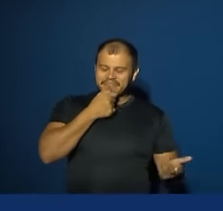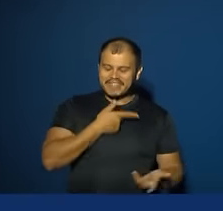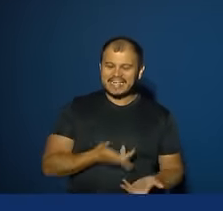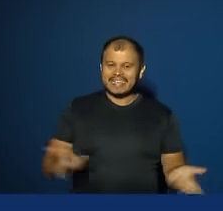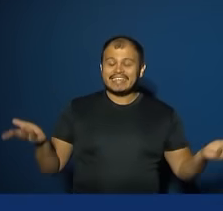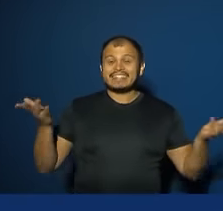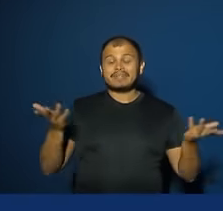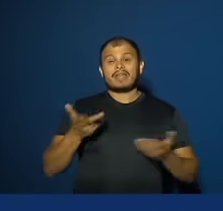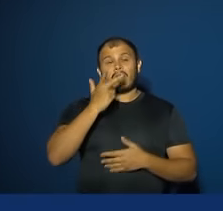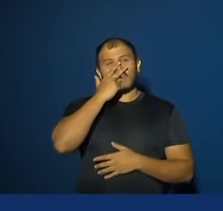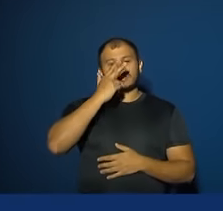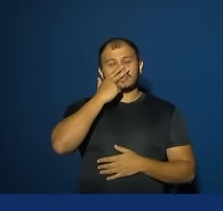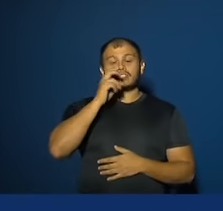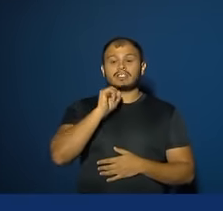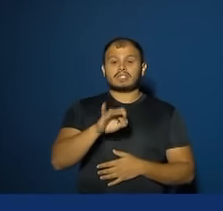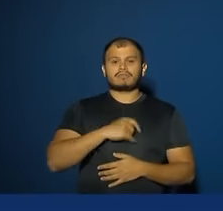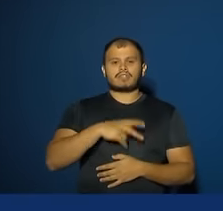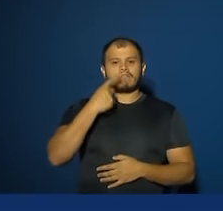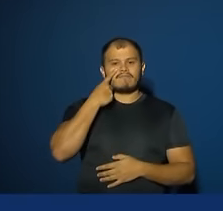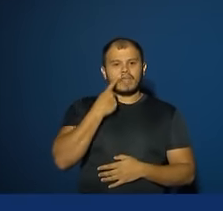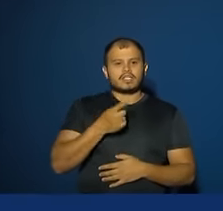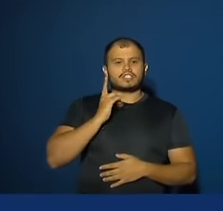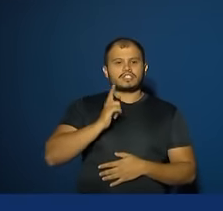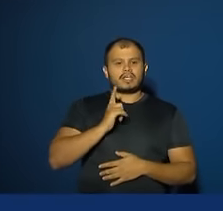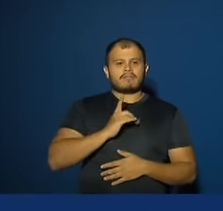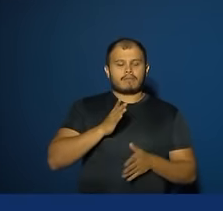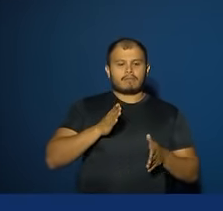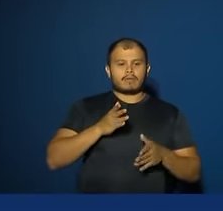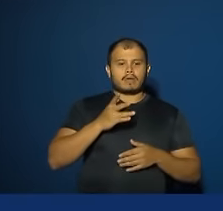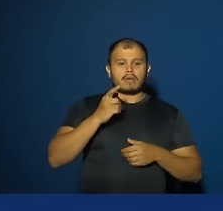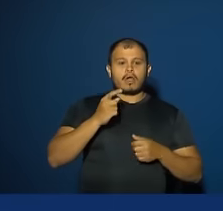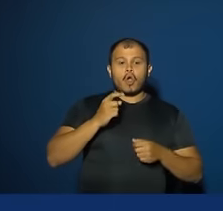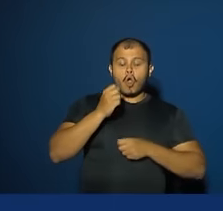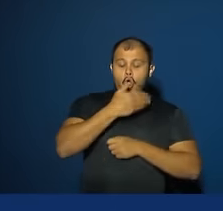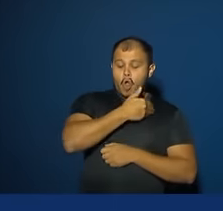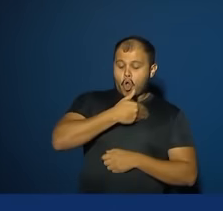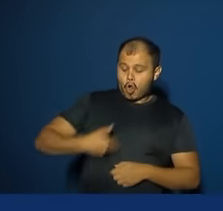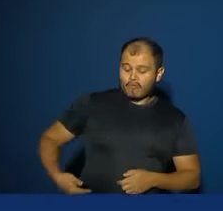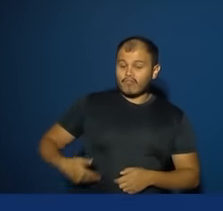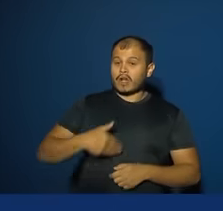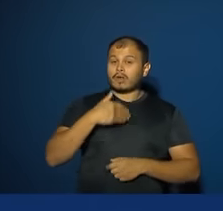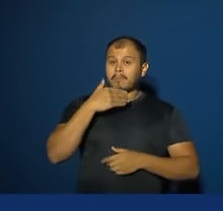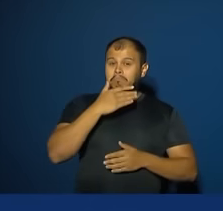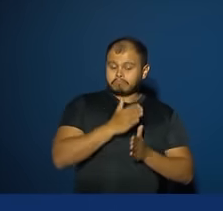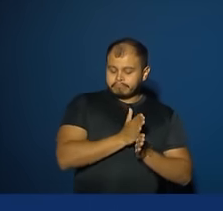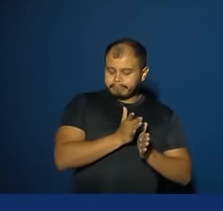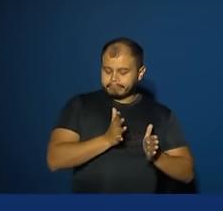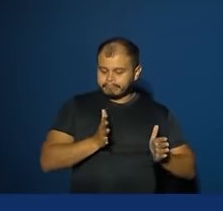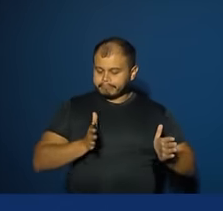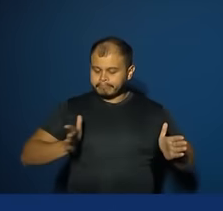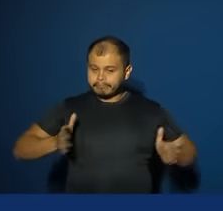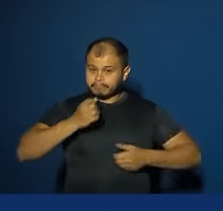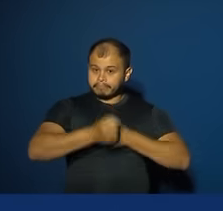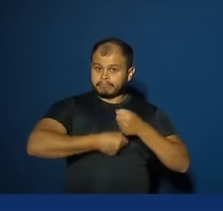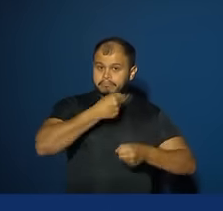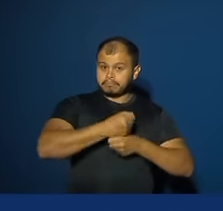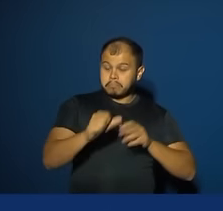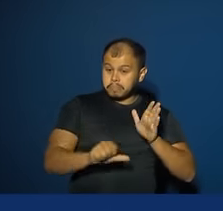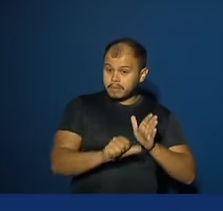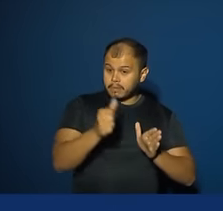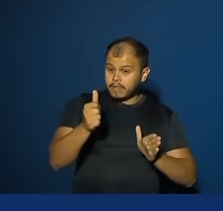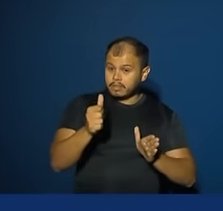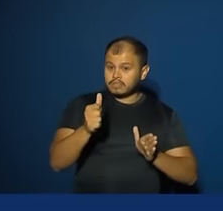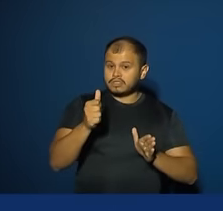aqui eh O que que a gente passou no primeiro ano de governo eu acho que a gente começa o ano com uma